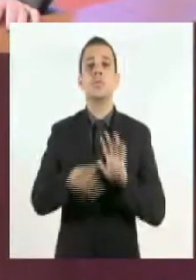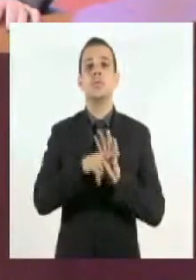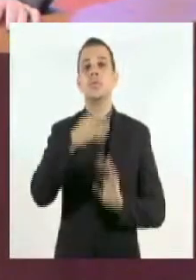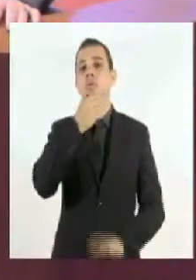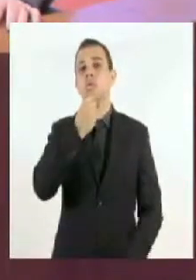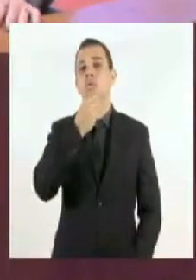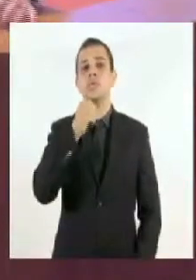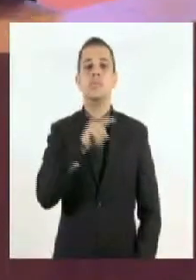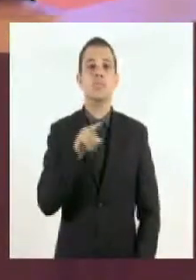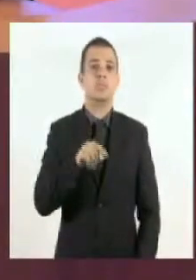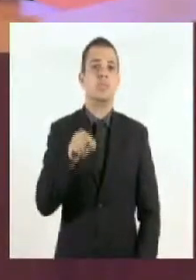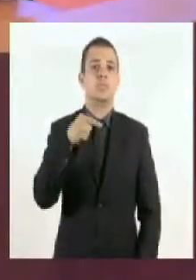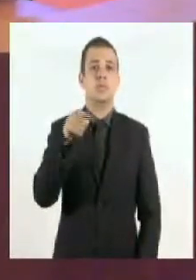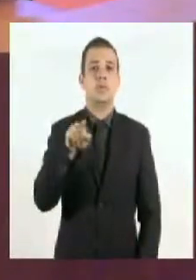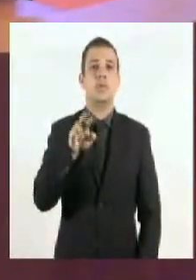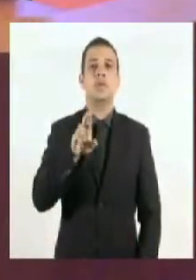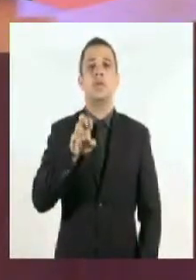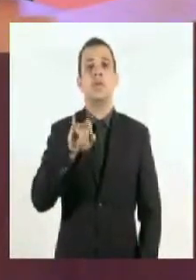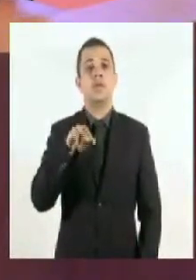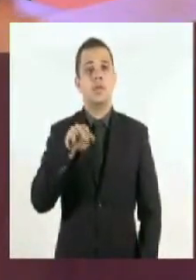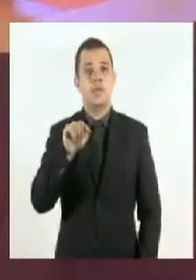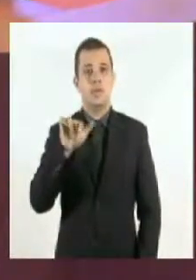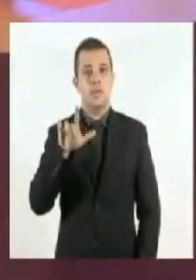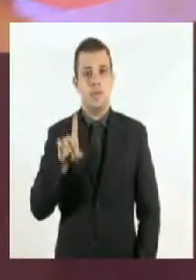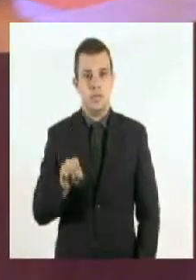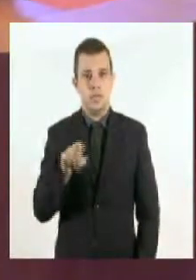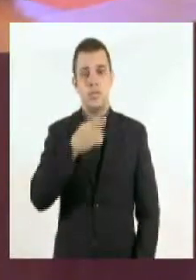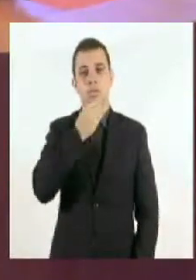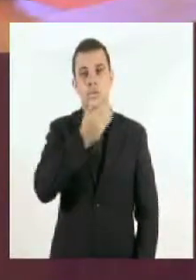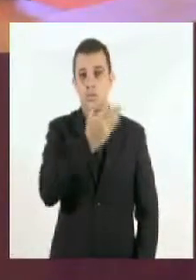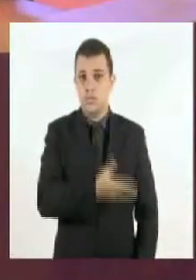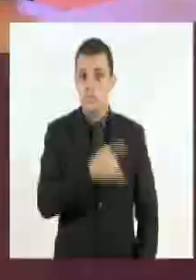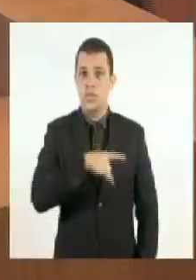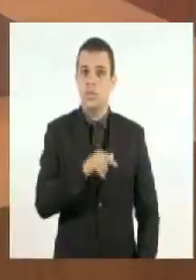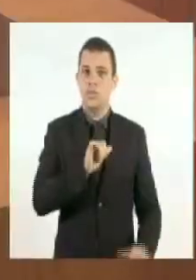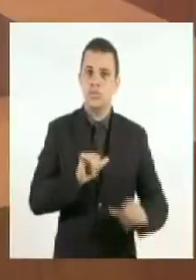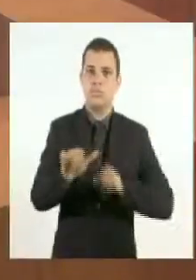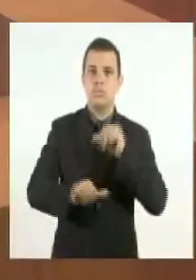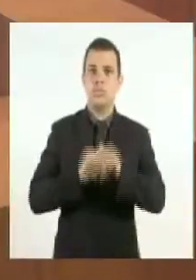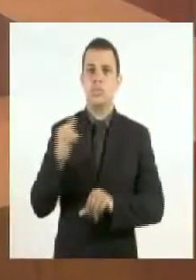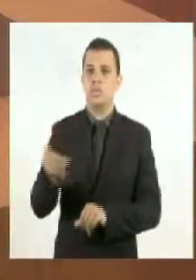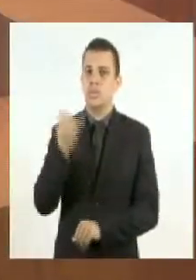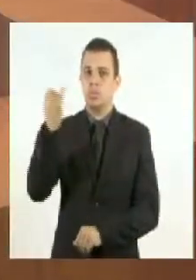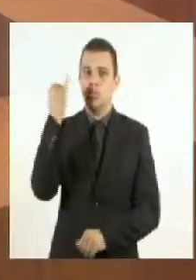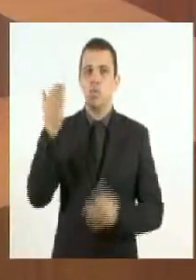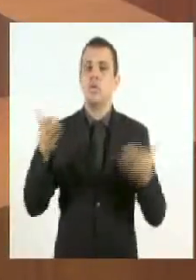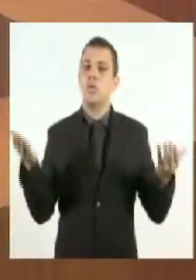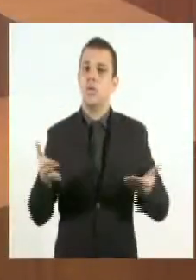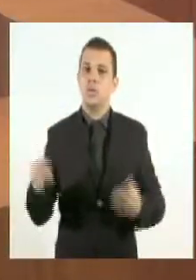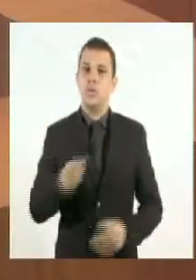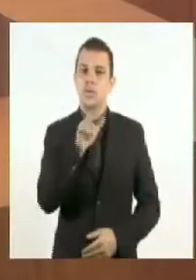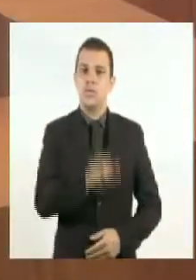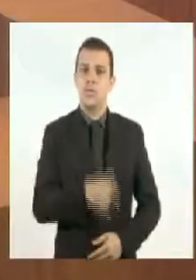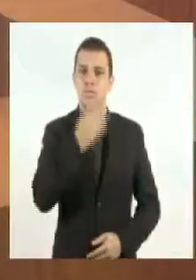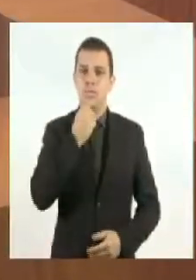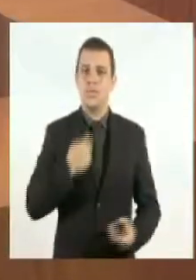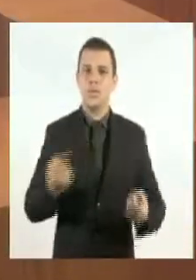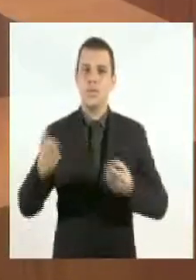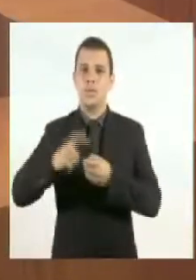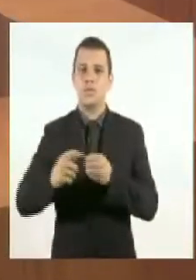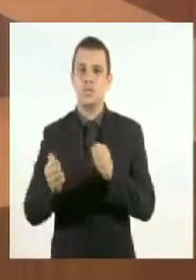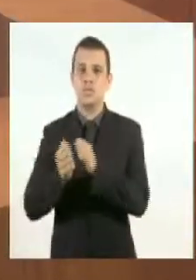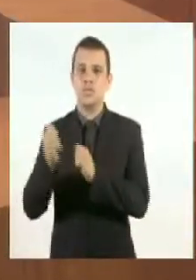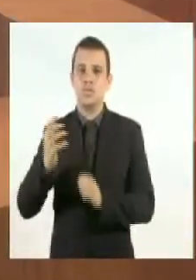política importante. Ninguém precisa aqui negar da relação que ele teve com o Grupo Sarney, porque isso é fato, é histórico. Agora,